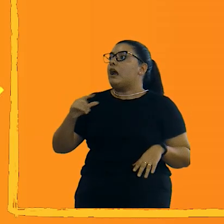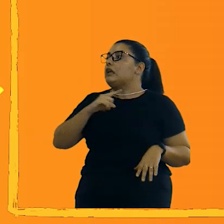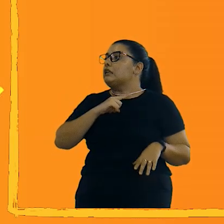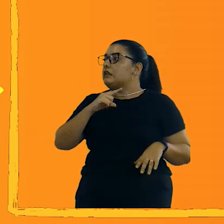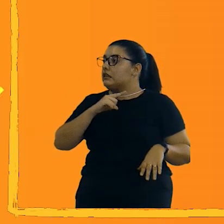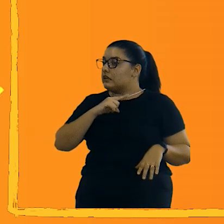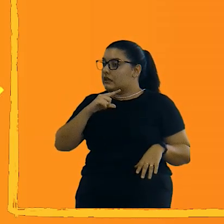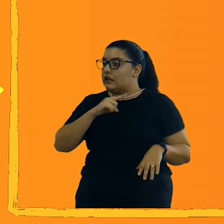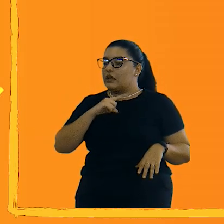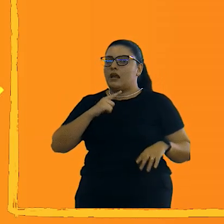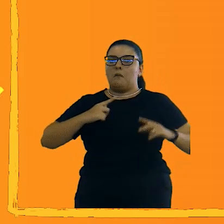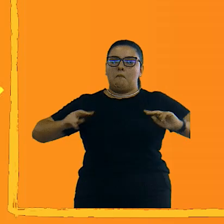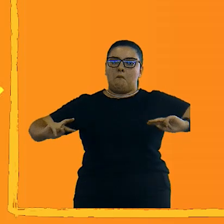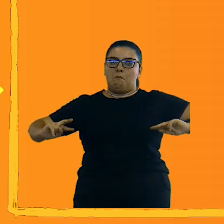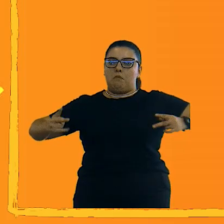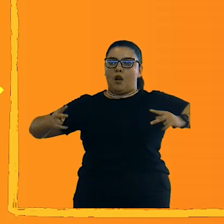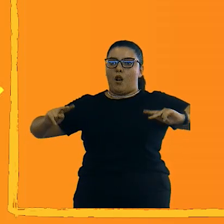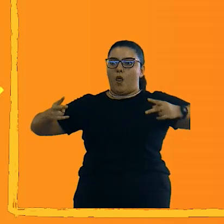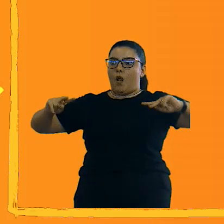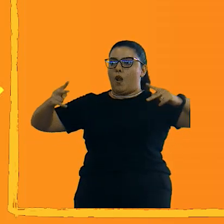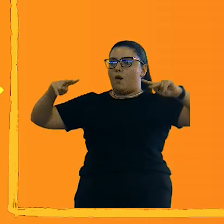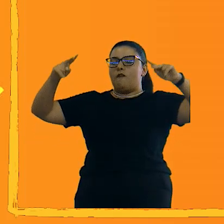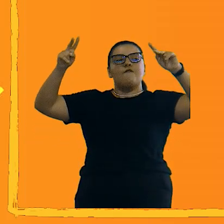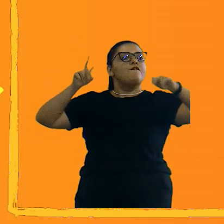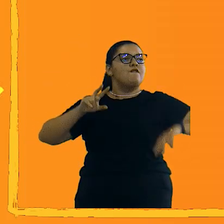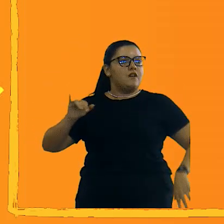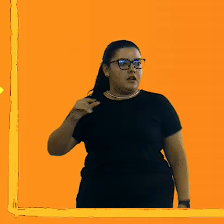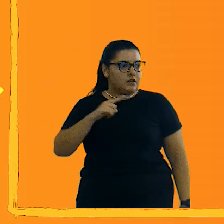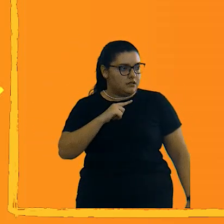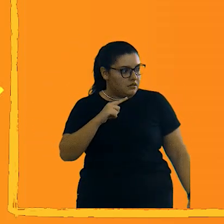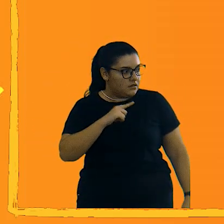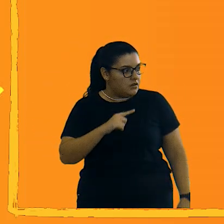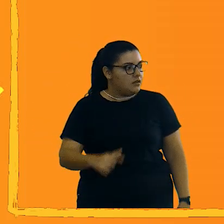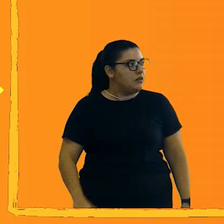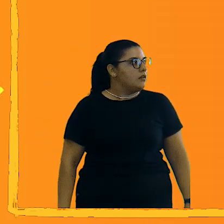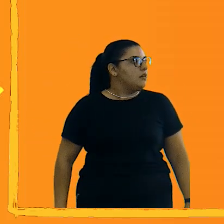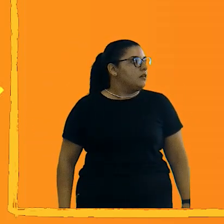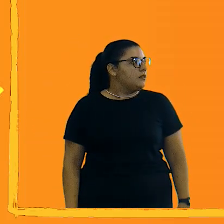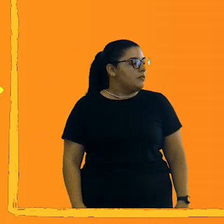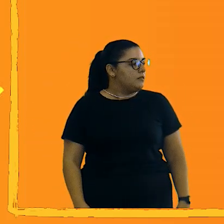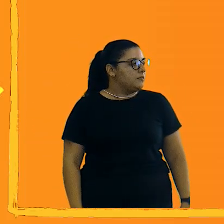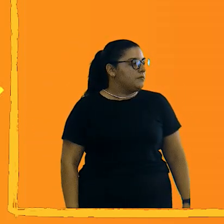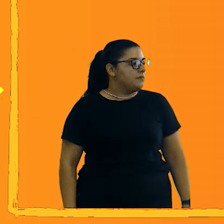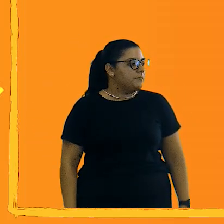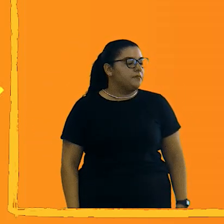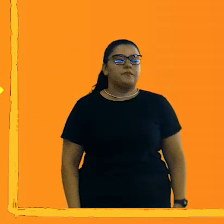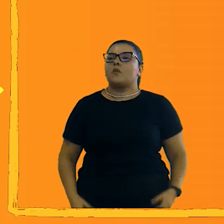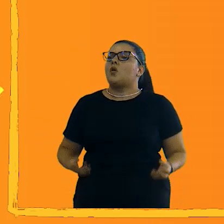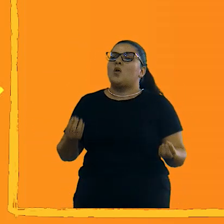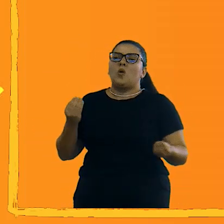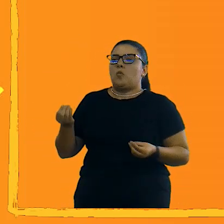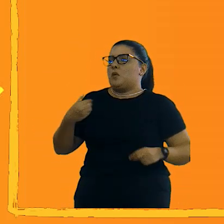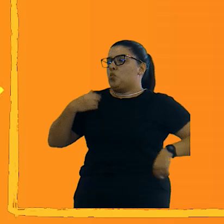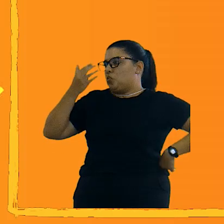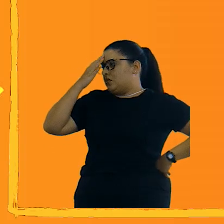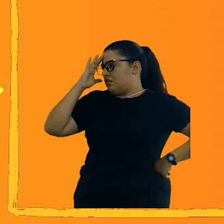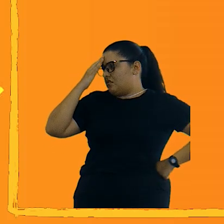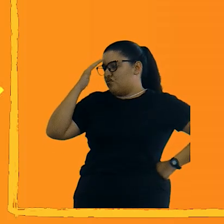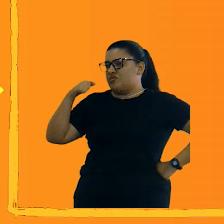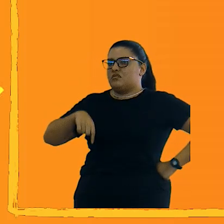grandezas diretamente proporcionais dav Como assim eu não